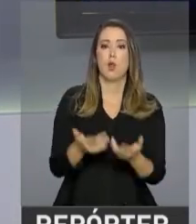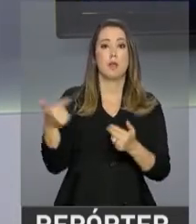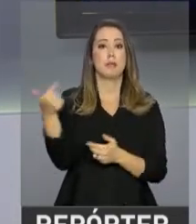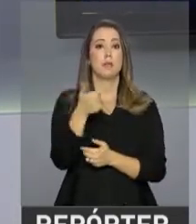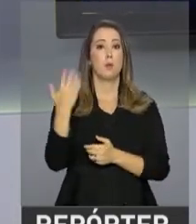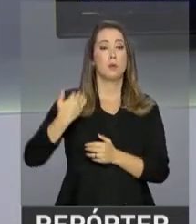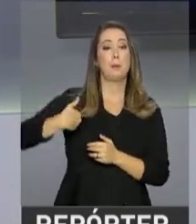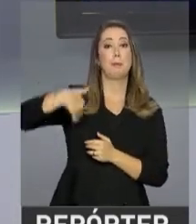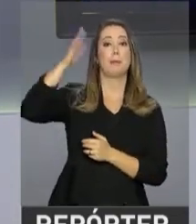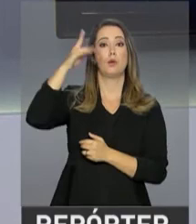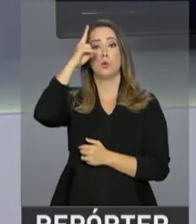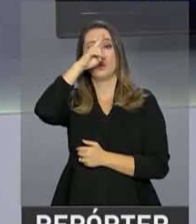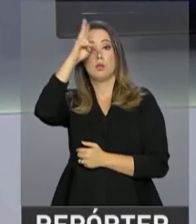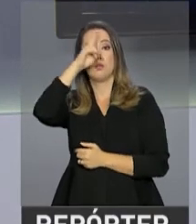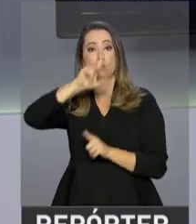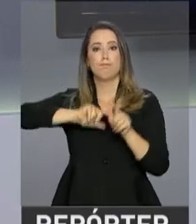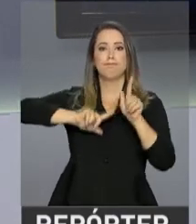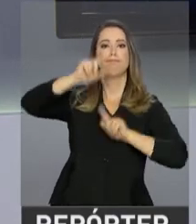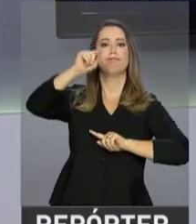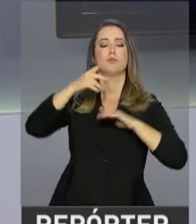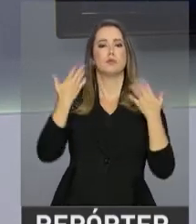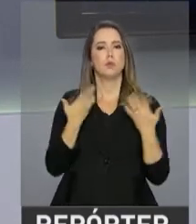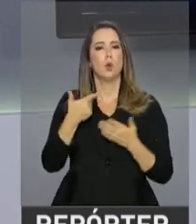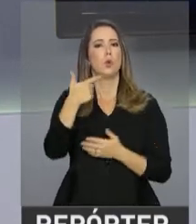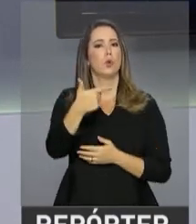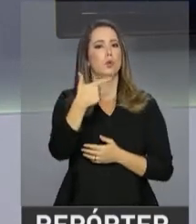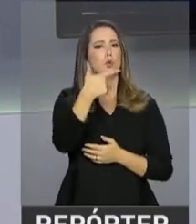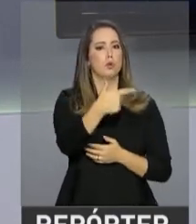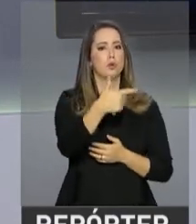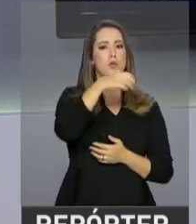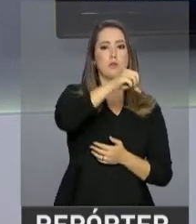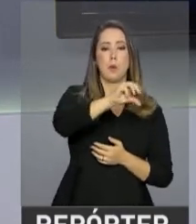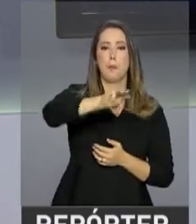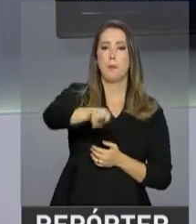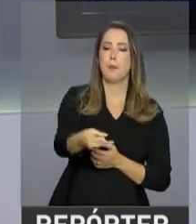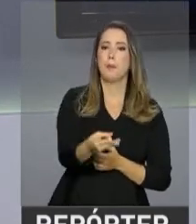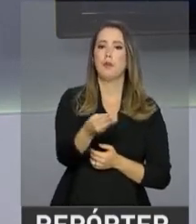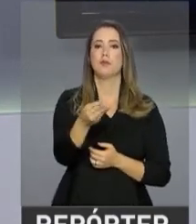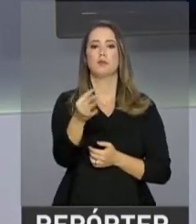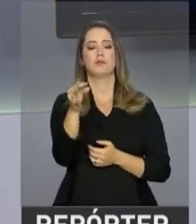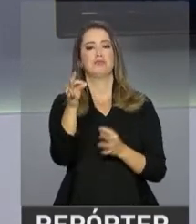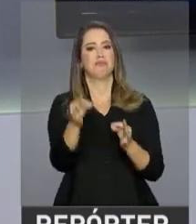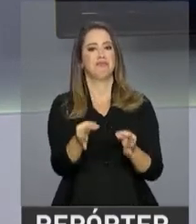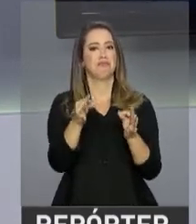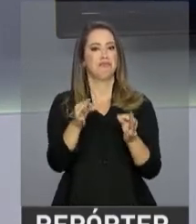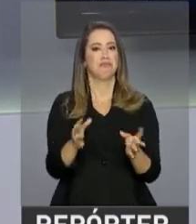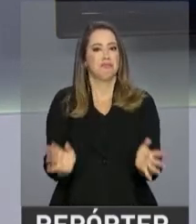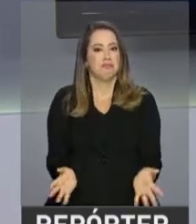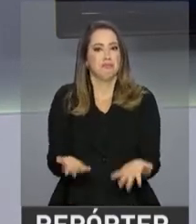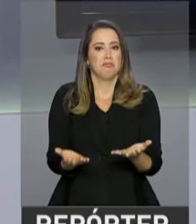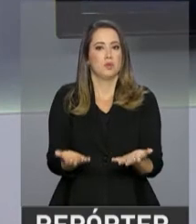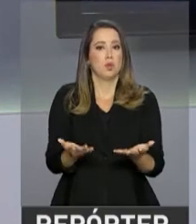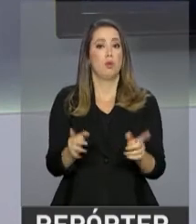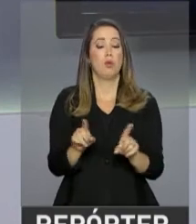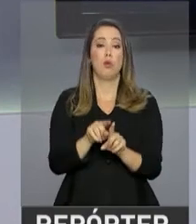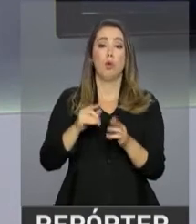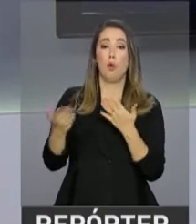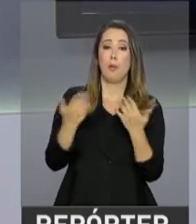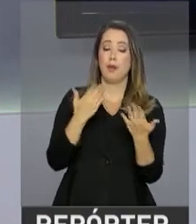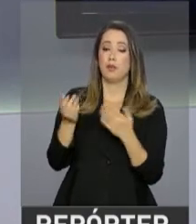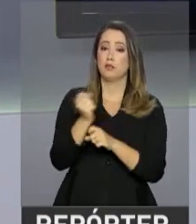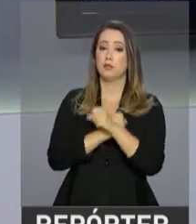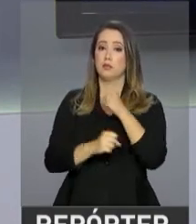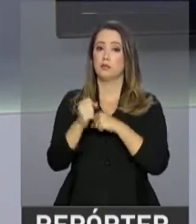da história. A projeção é que a safra chegue a 229 milhões e meio de toneladas. Em relação à estimativa